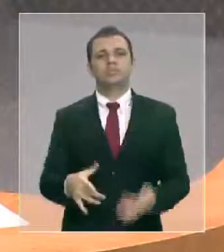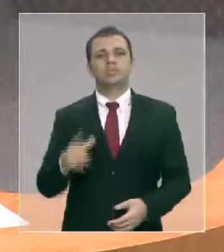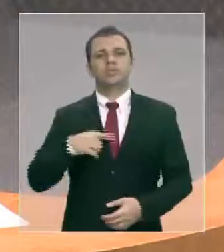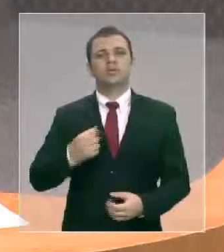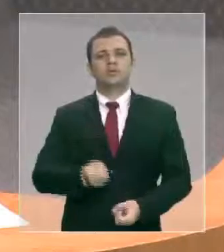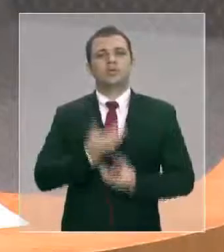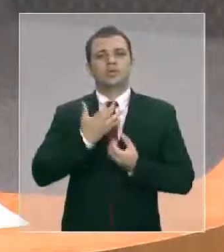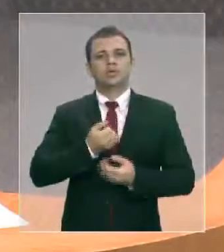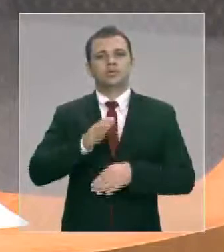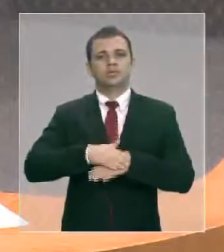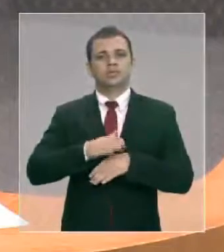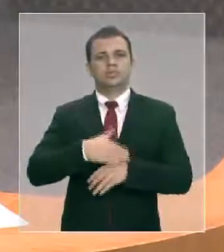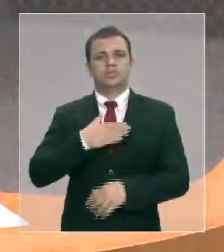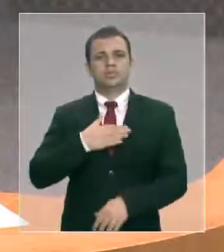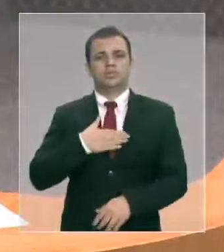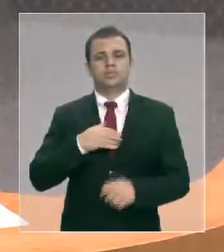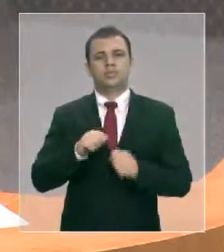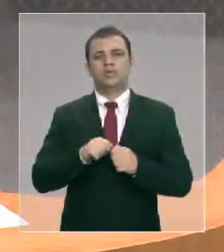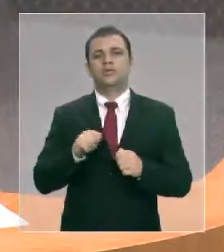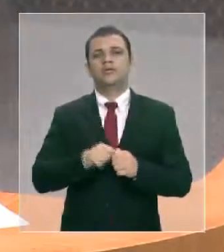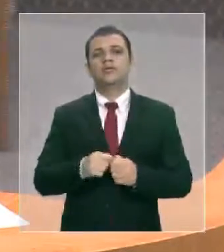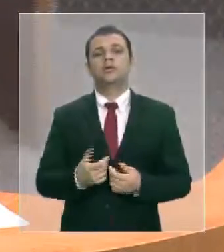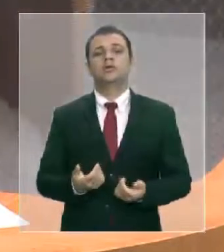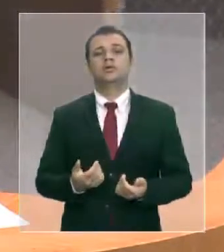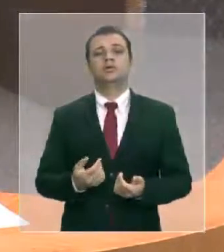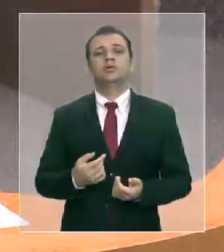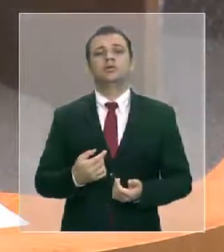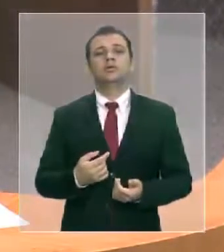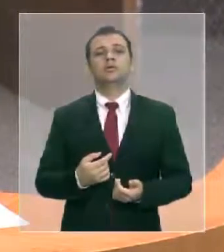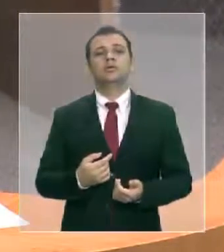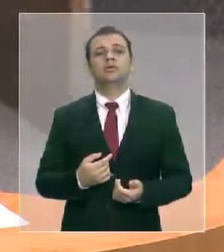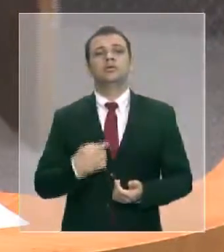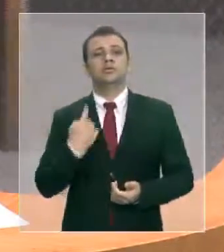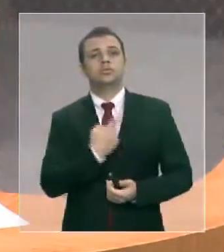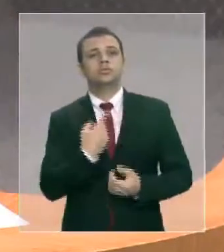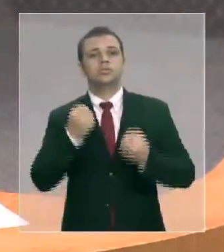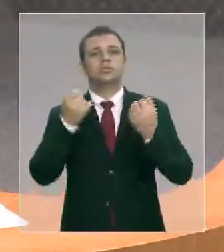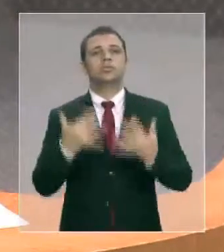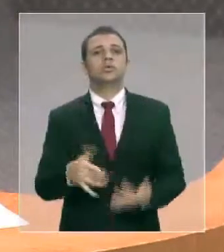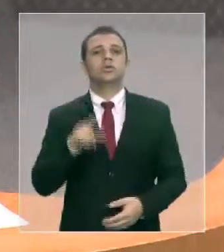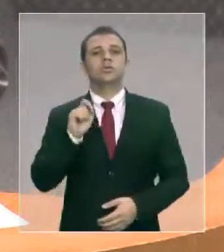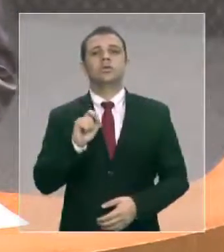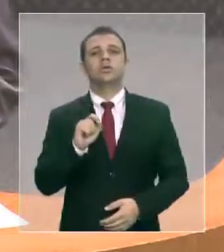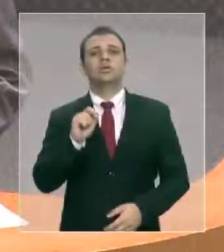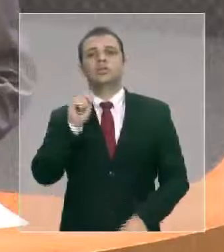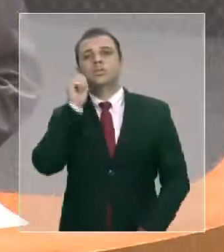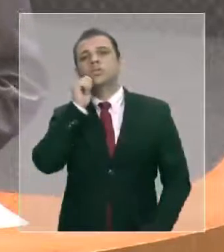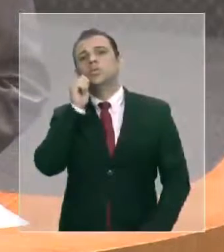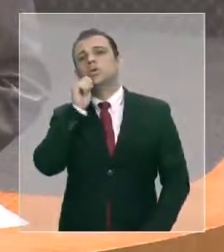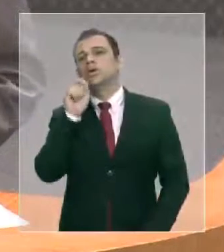autoria, onde nós definimos o que é, certamente, o ser mulher, né?